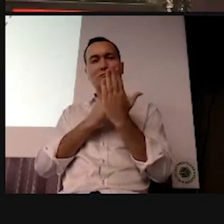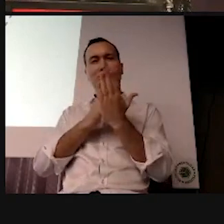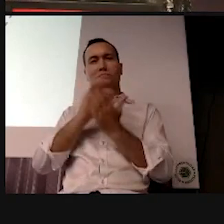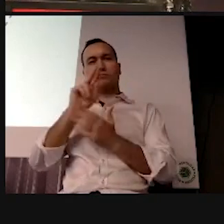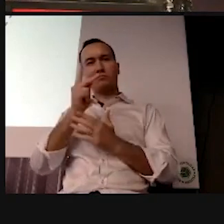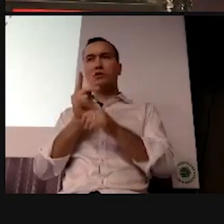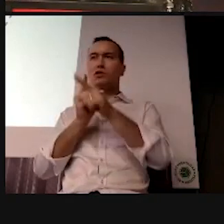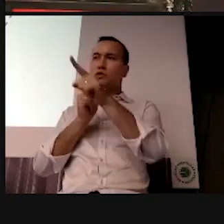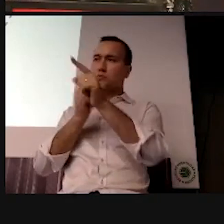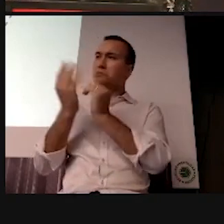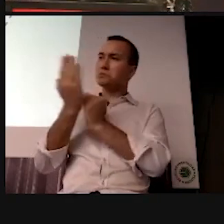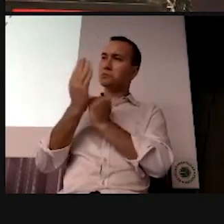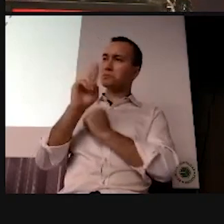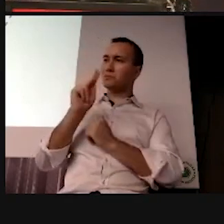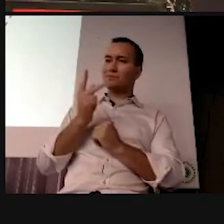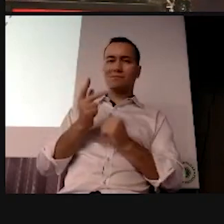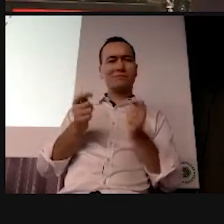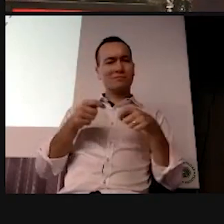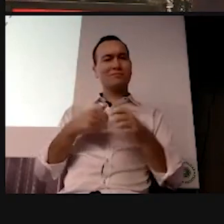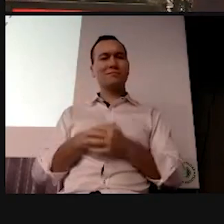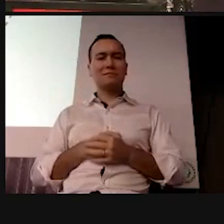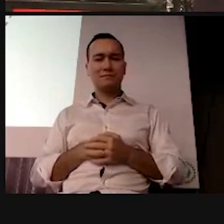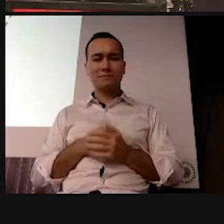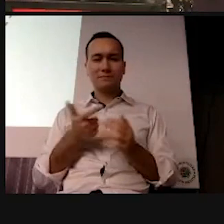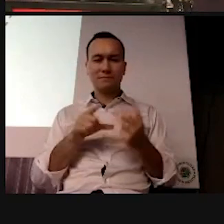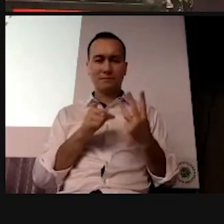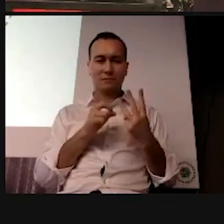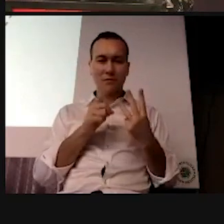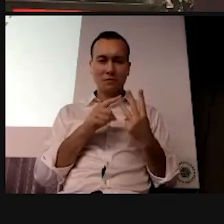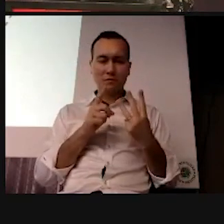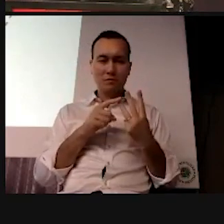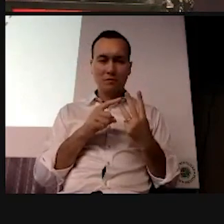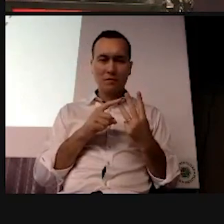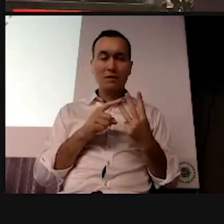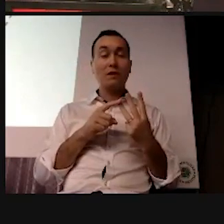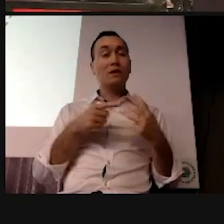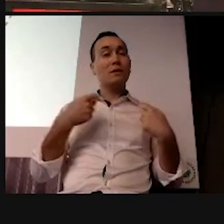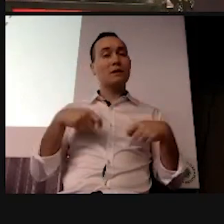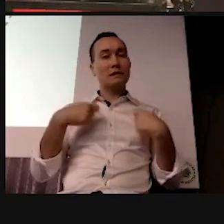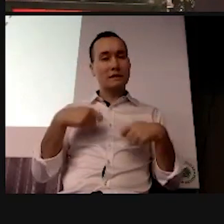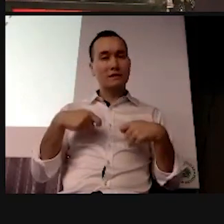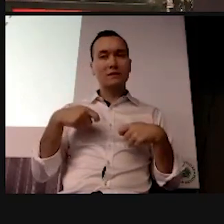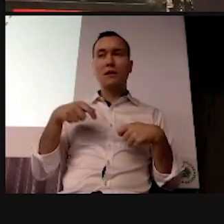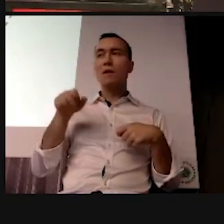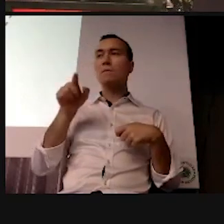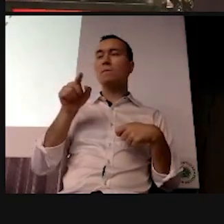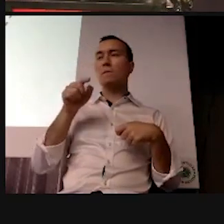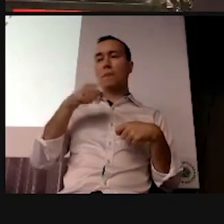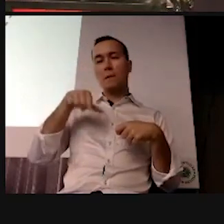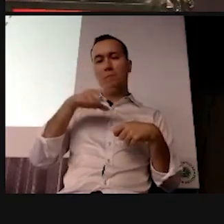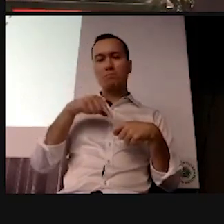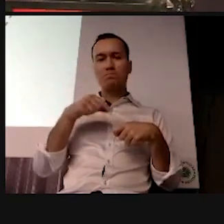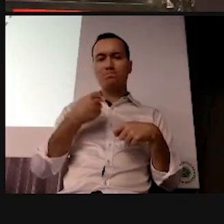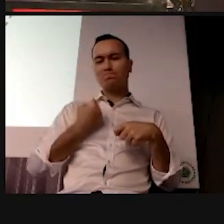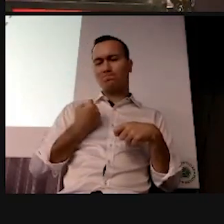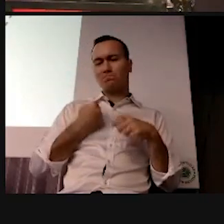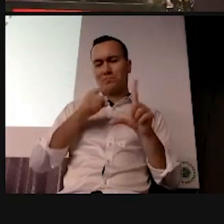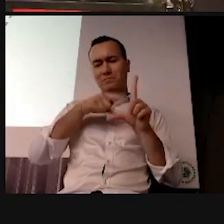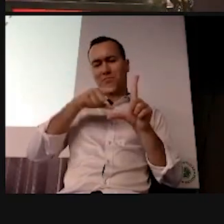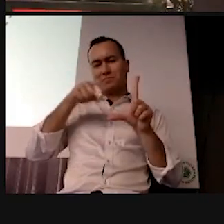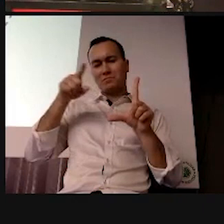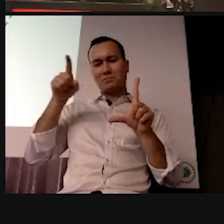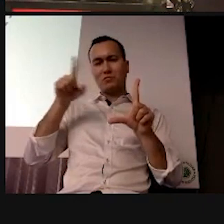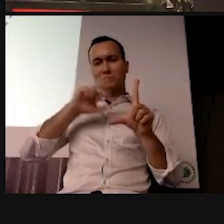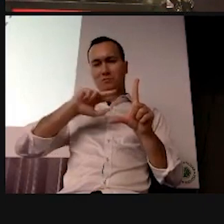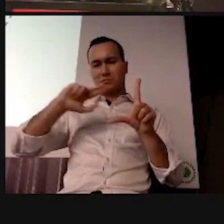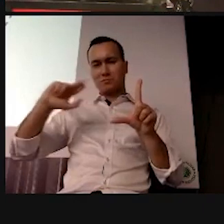importante, ter KPIs e ter OKRs, ter indicadores que nos ajudem na tomada de decisão e nesse olhar de melhoria contínua.